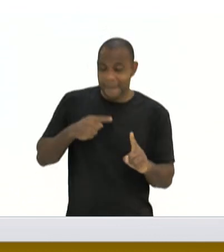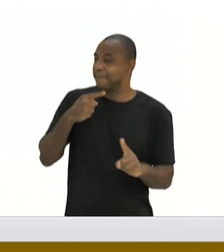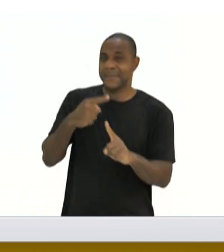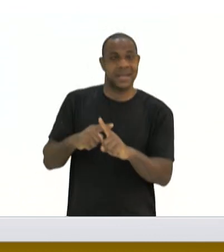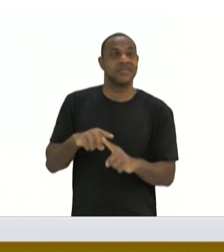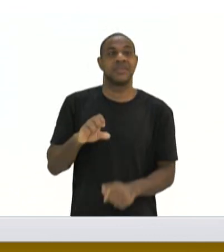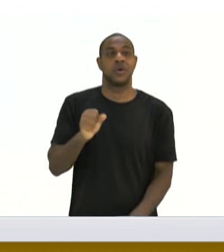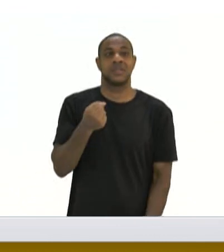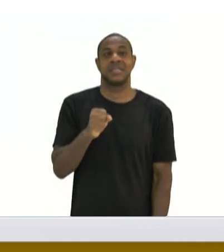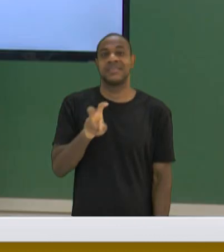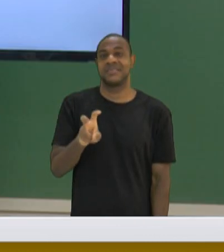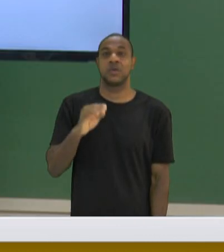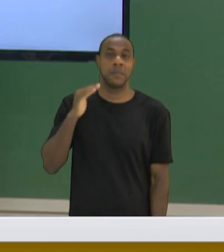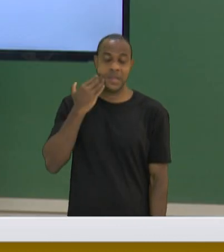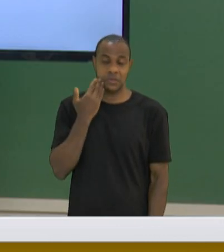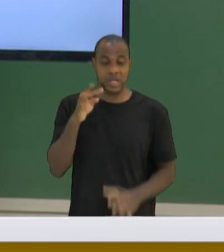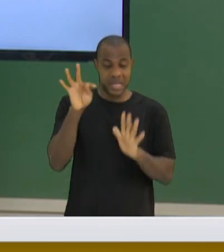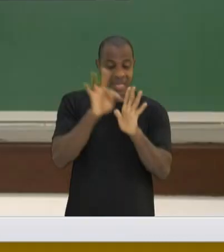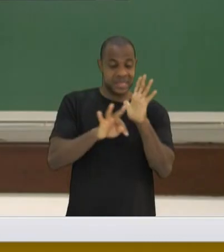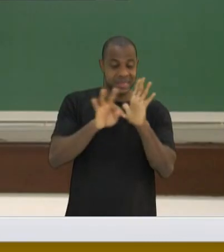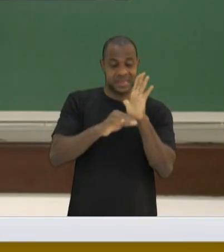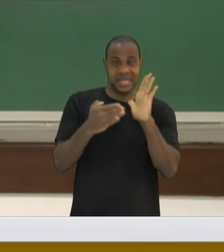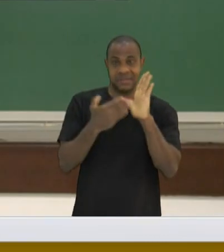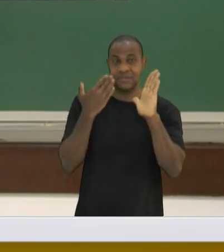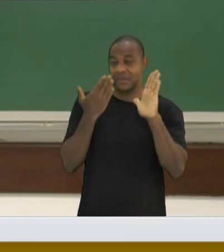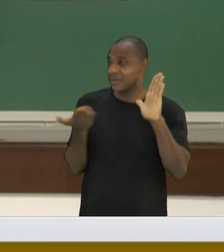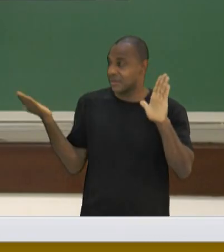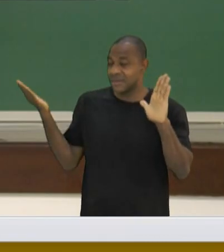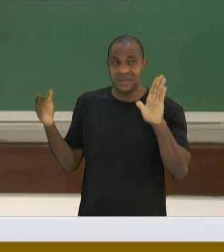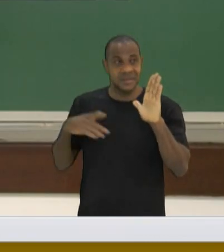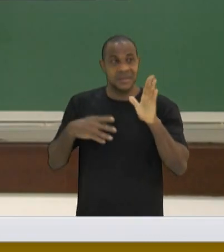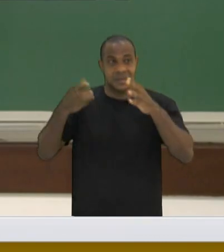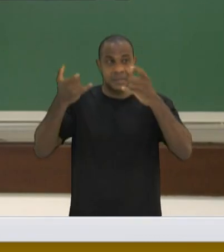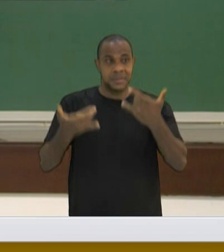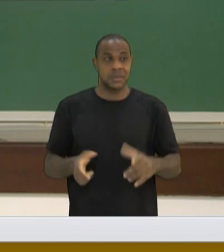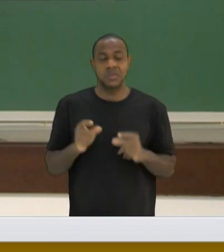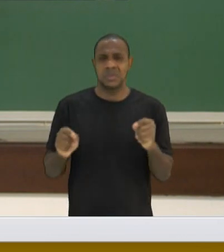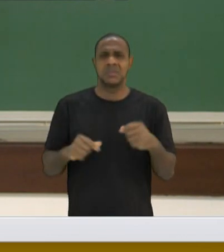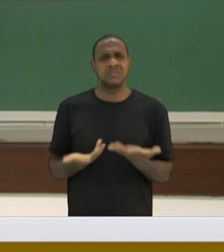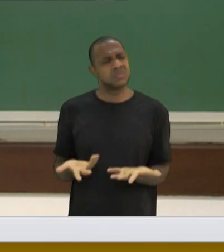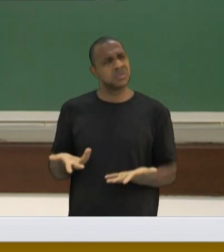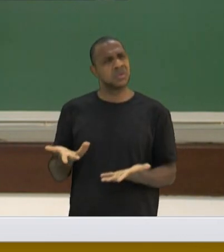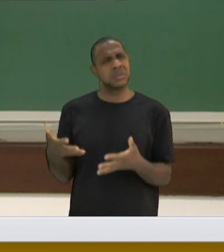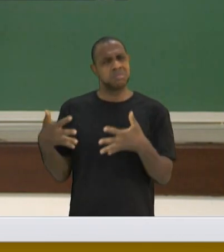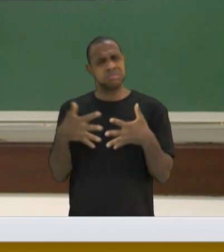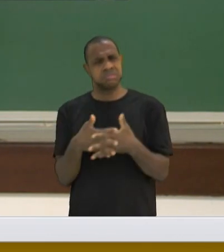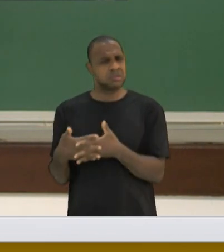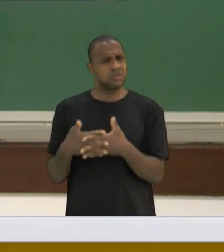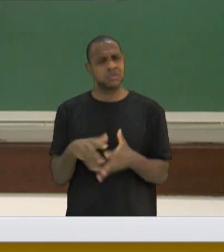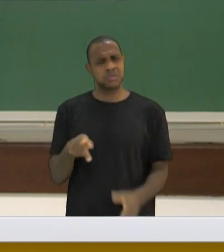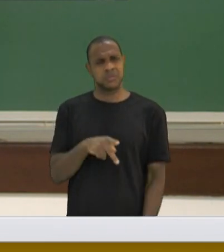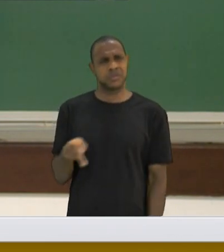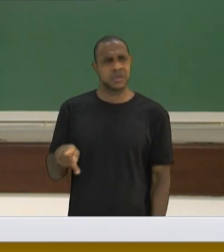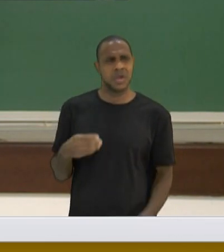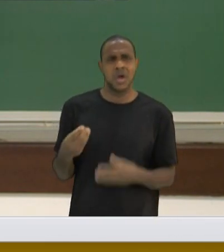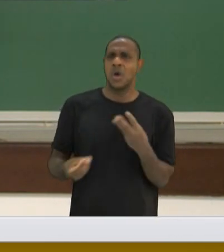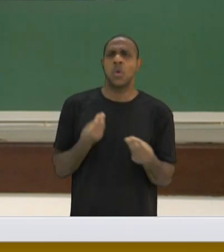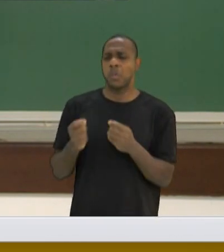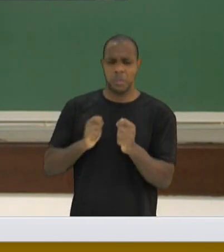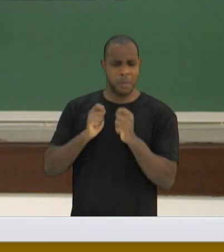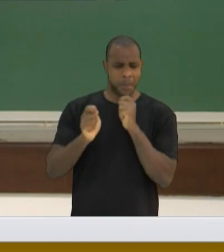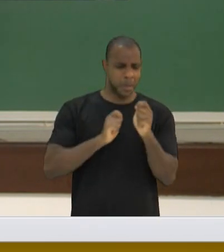milhões esse texto eu acho que você tá falando de nós professora mas que confuso como que eles